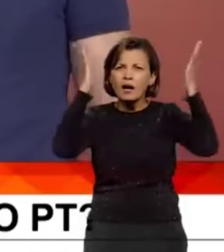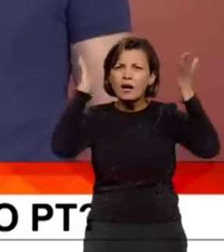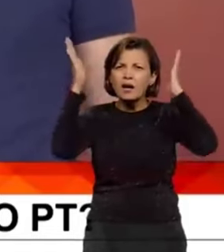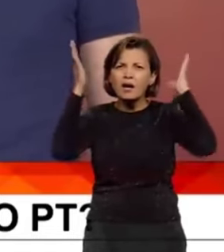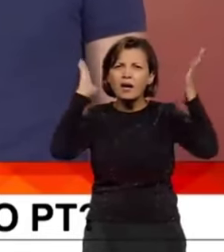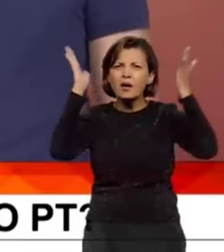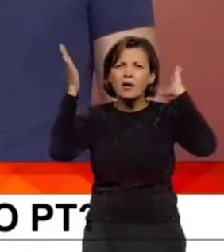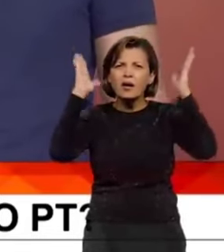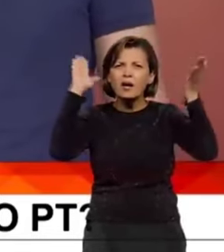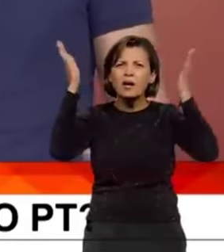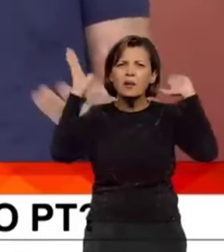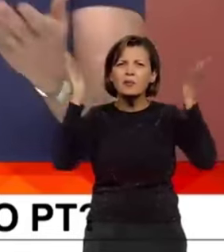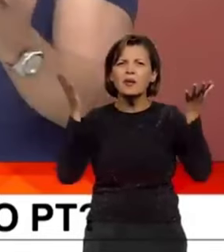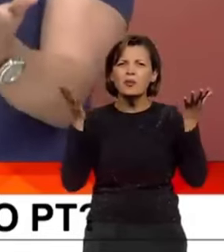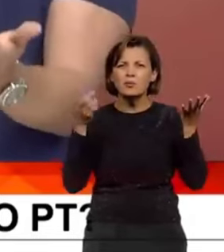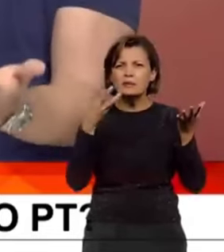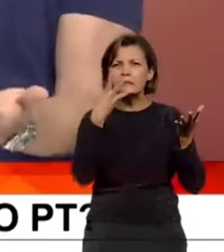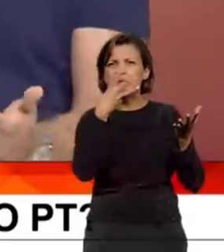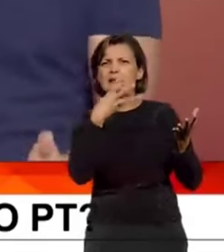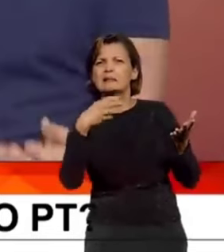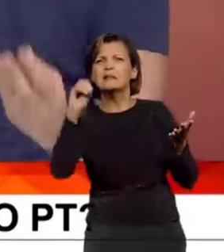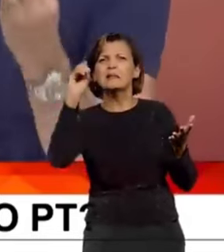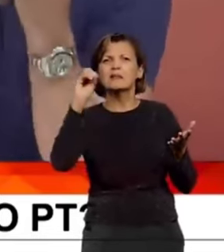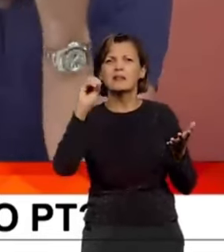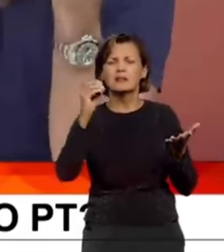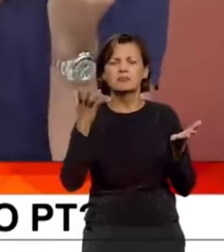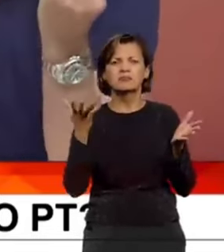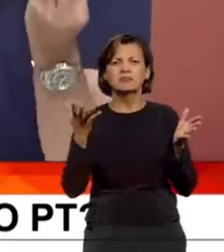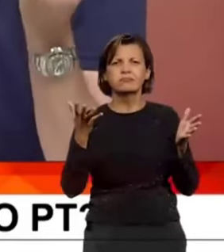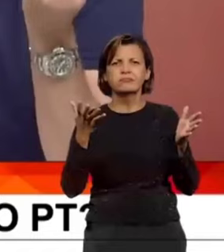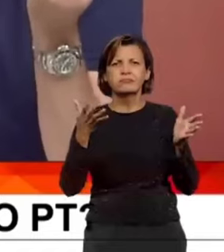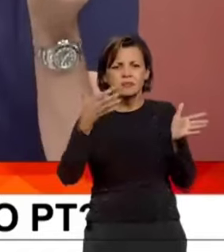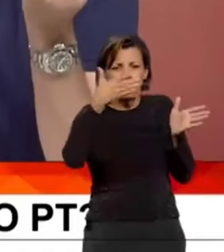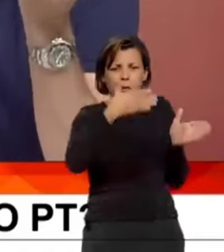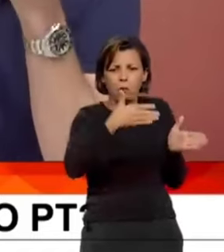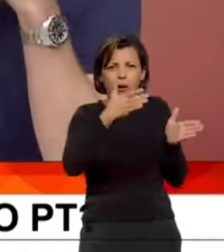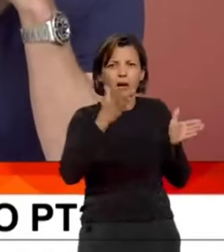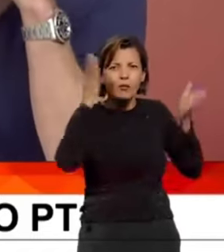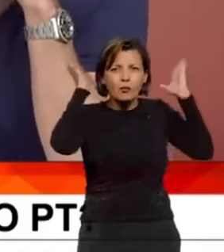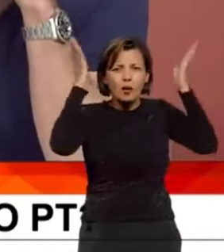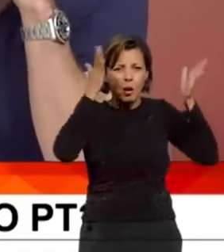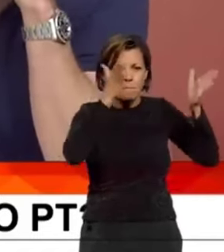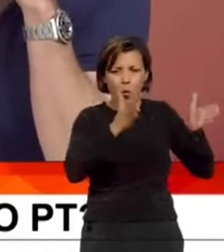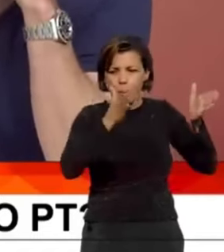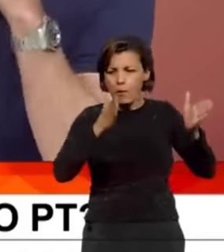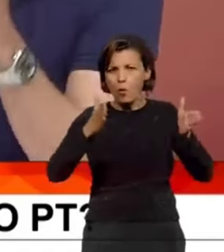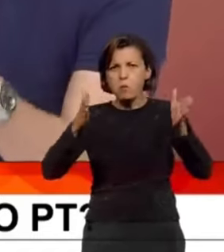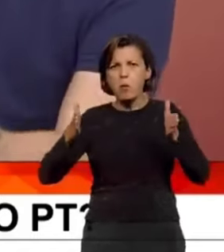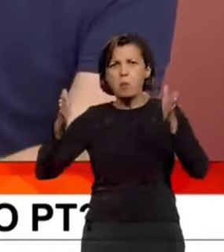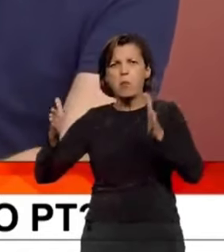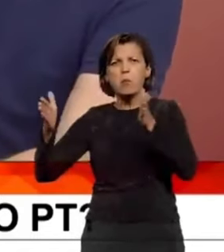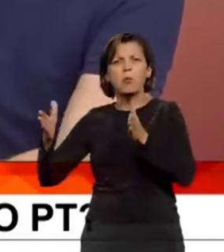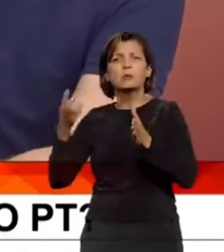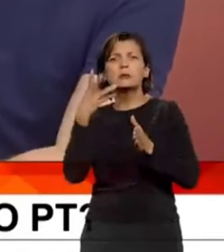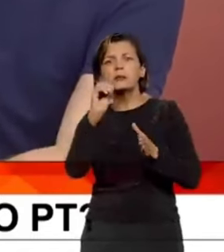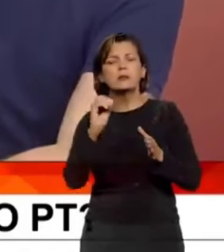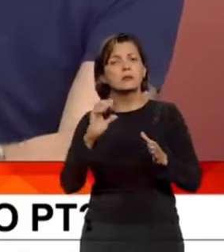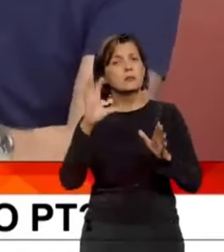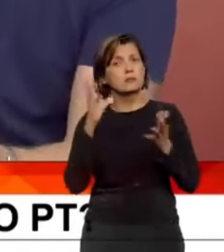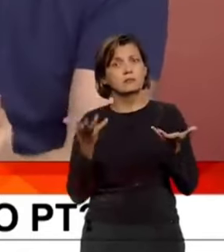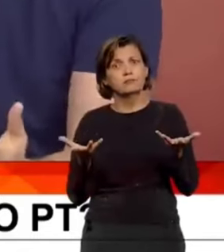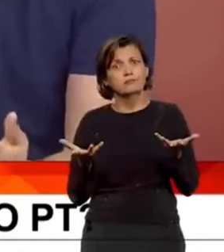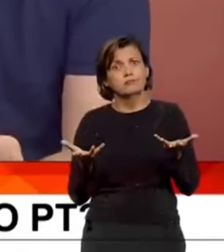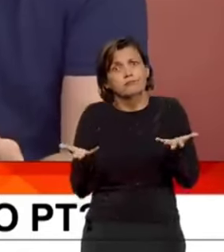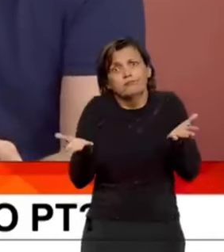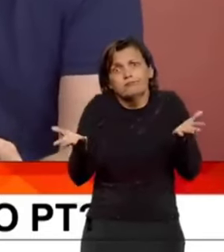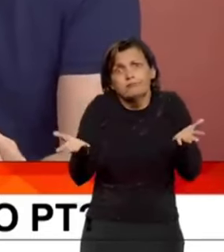container da presidência da república e despachar todo mundo sabe se você que brasileiro ficar odiando o bolsonaro vocês vão ter que votar